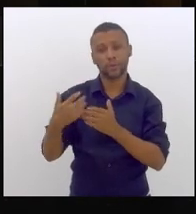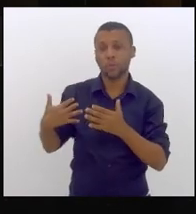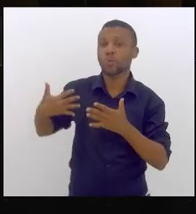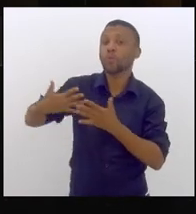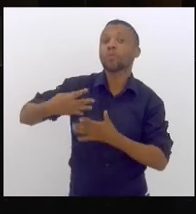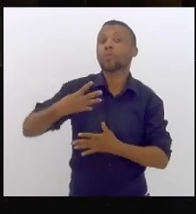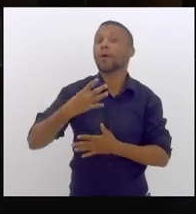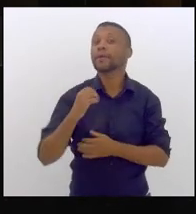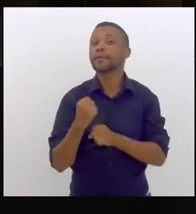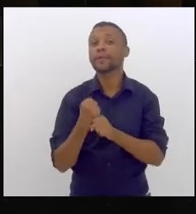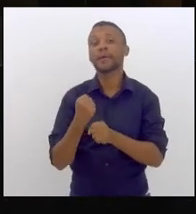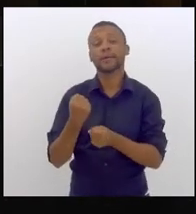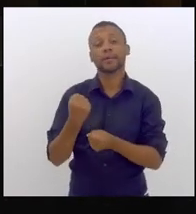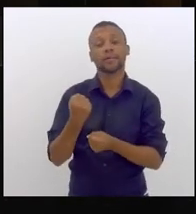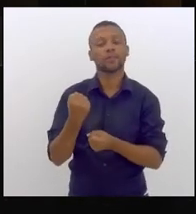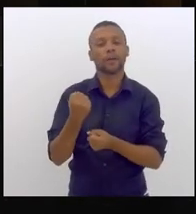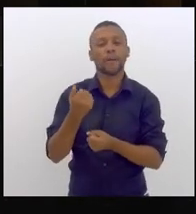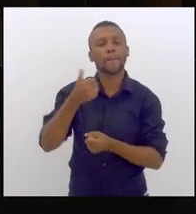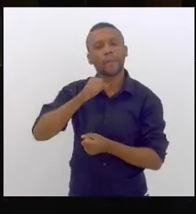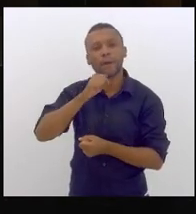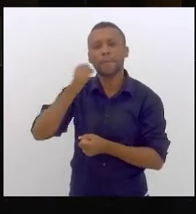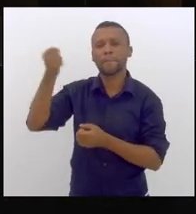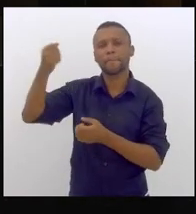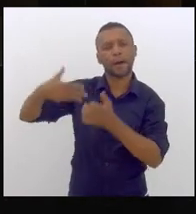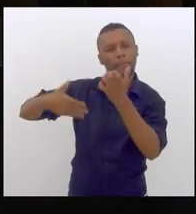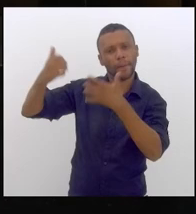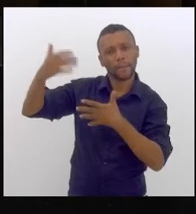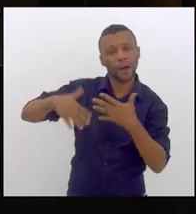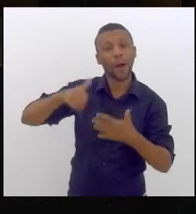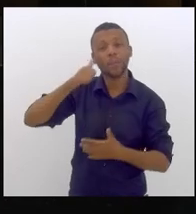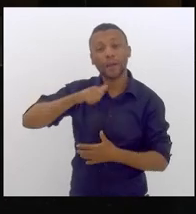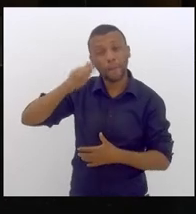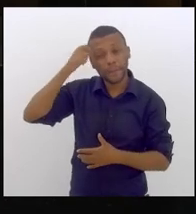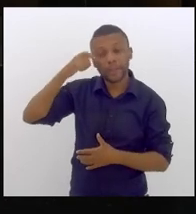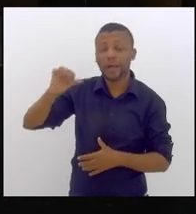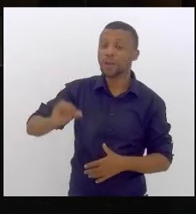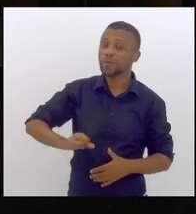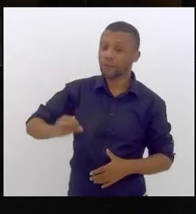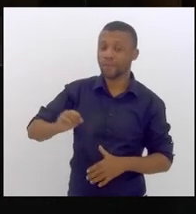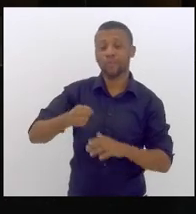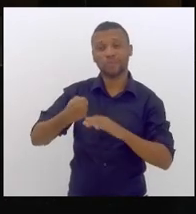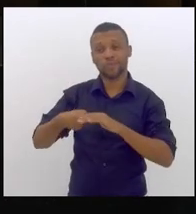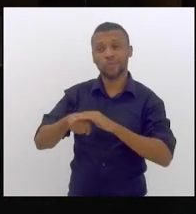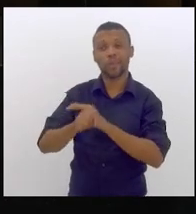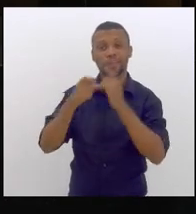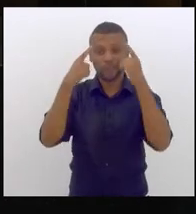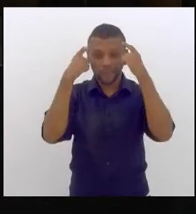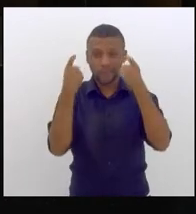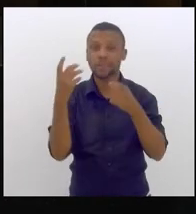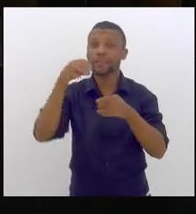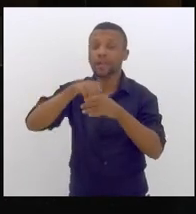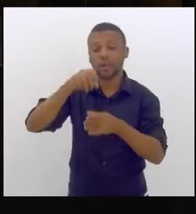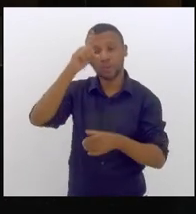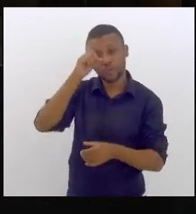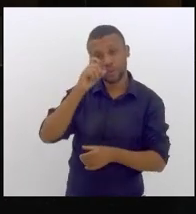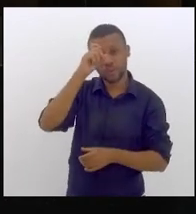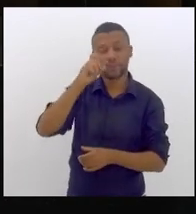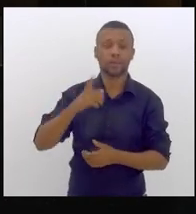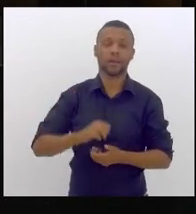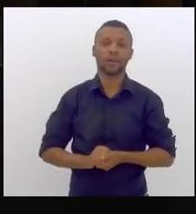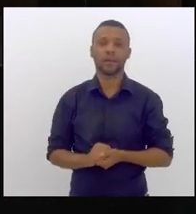anos, a minha mãe contar que ela sofreu, uma mulher preta sofreu violência obstétrica dentro dos